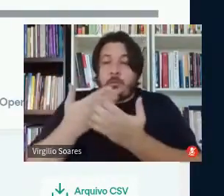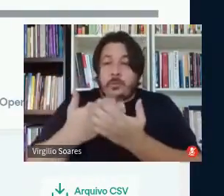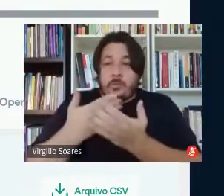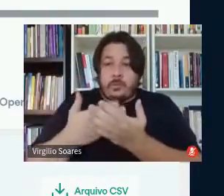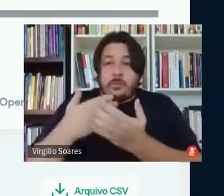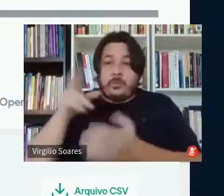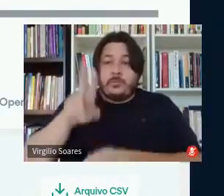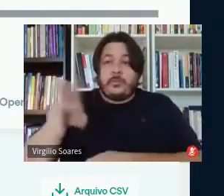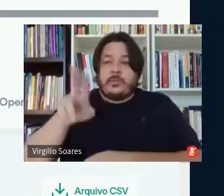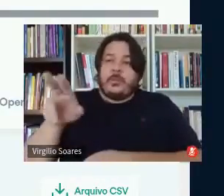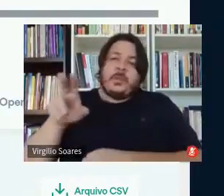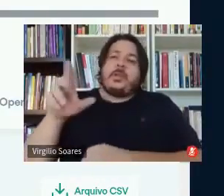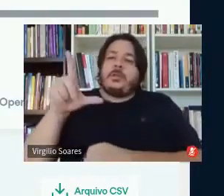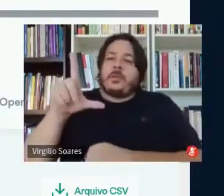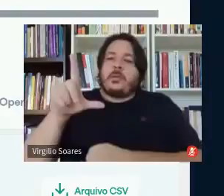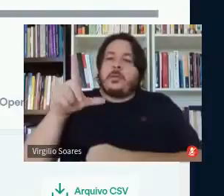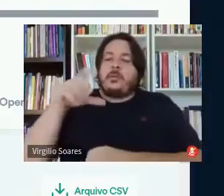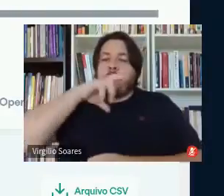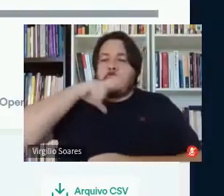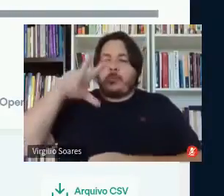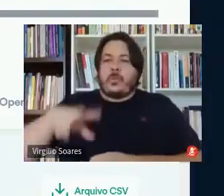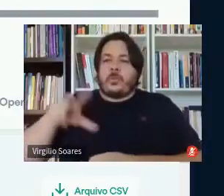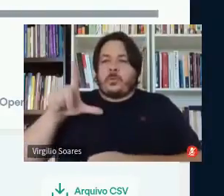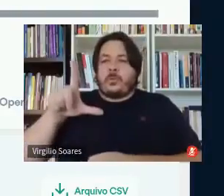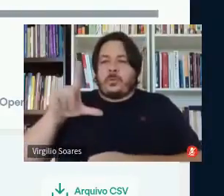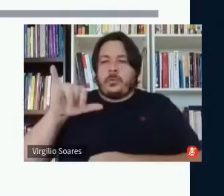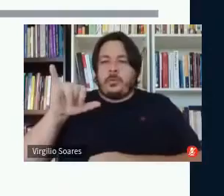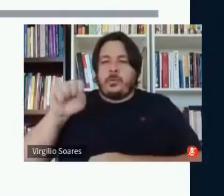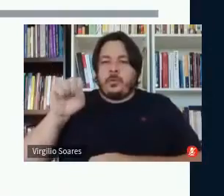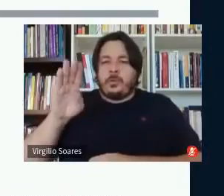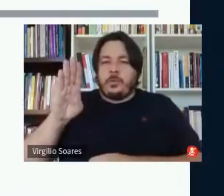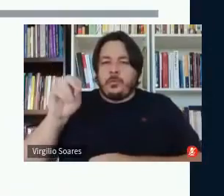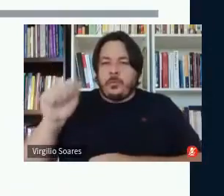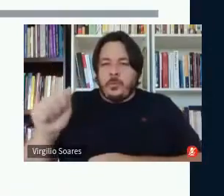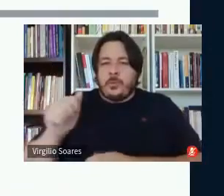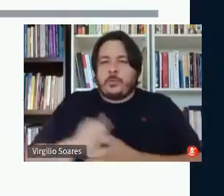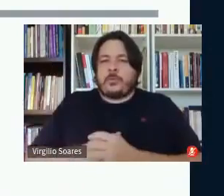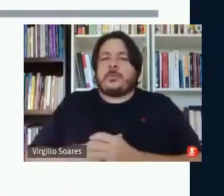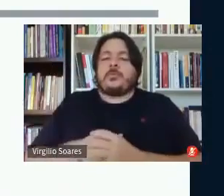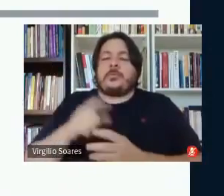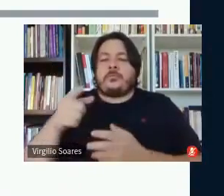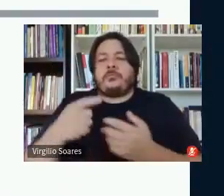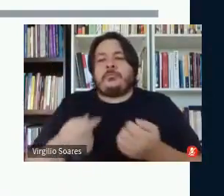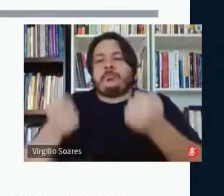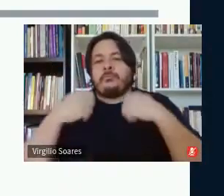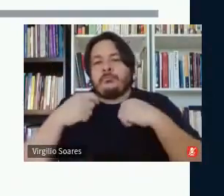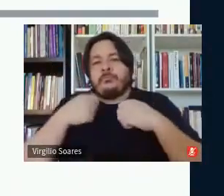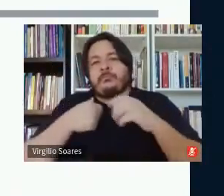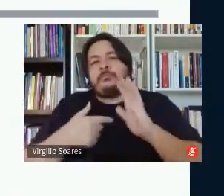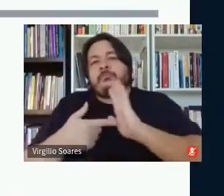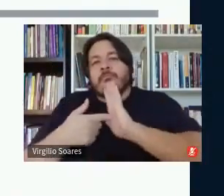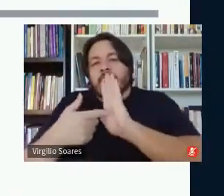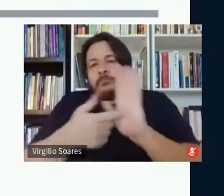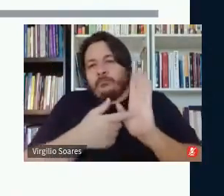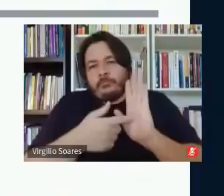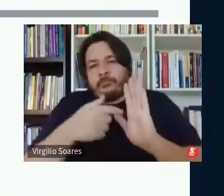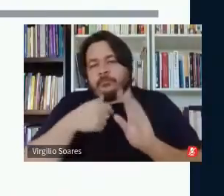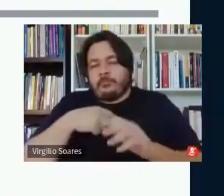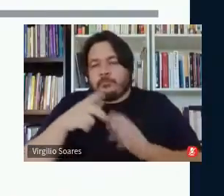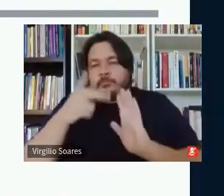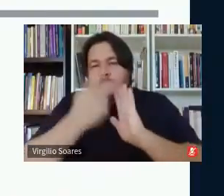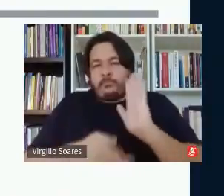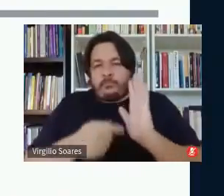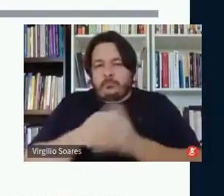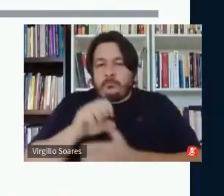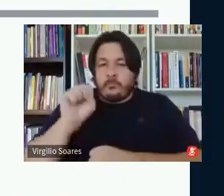motivou era o anterior. Desculpa. O que me motivou a apresentar esse projeto. Sandra